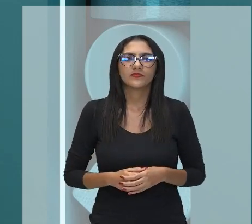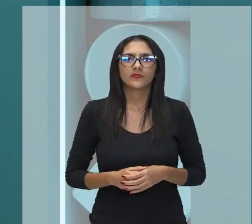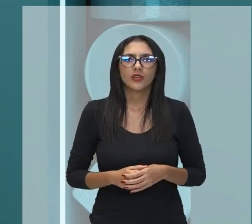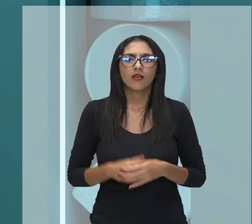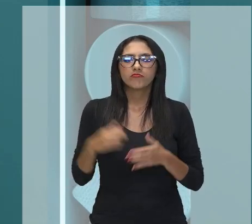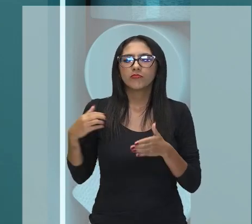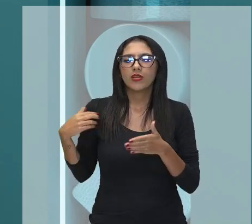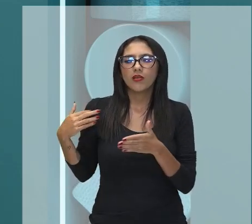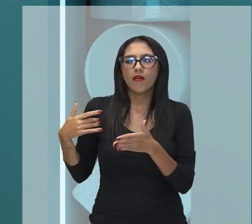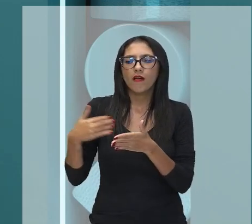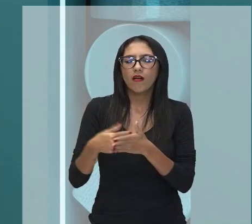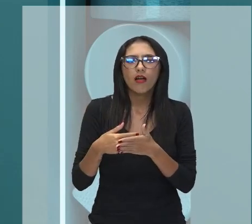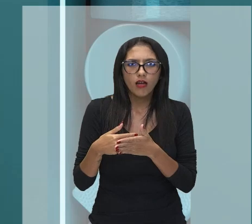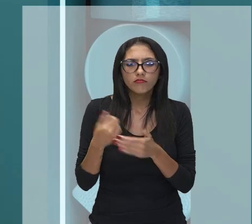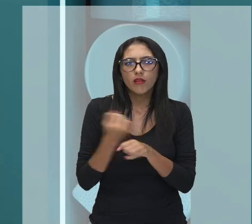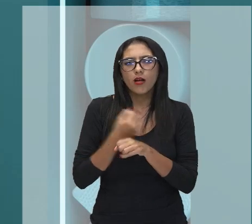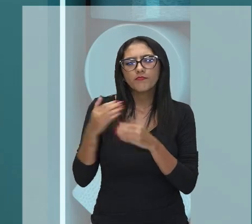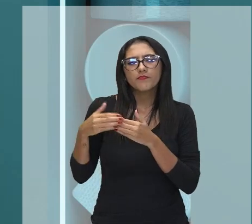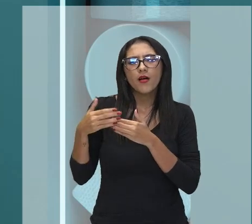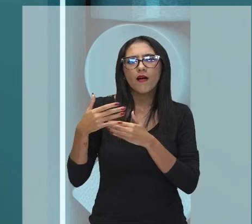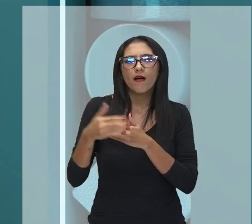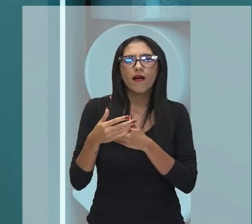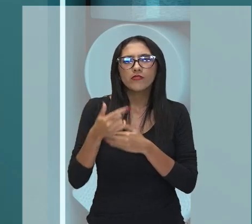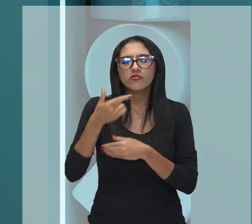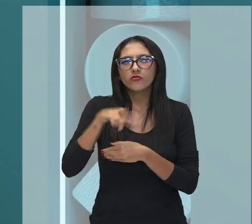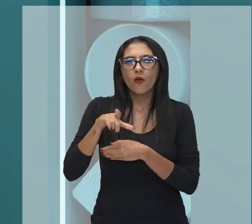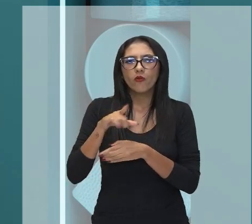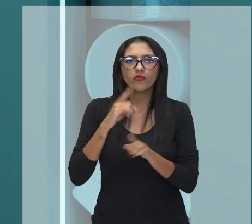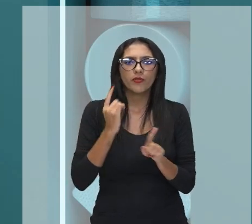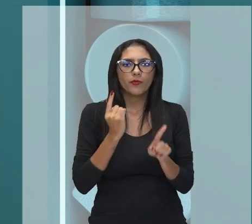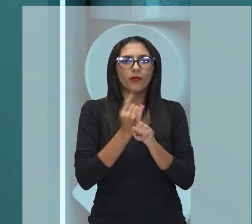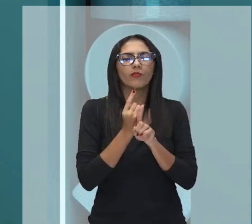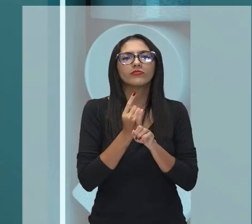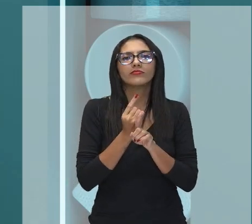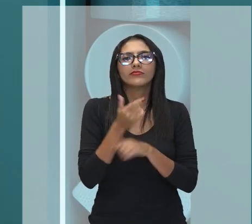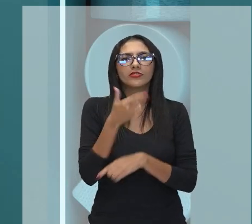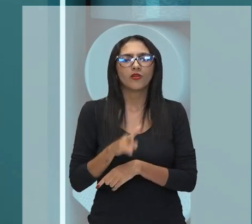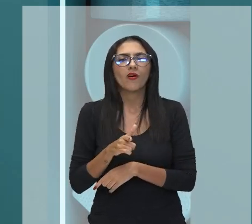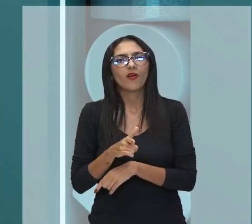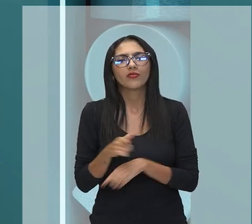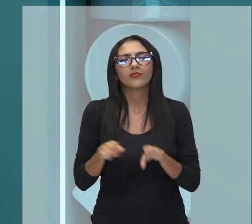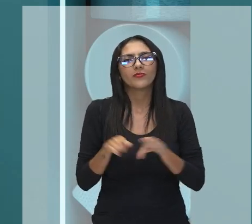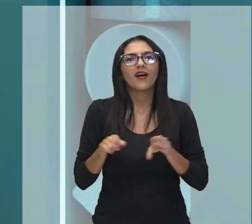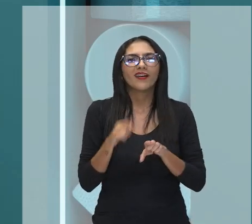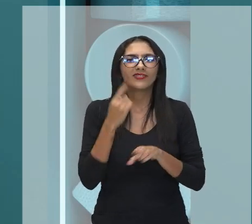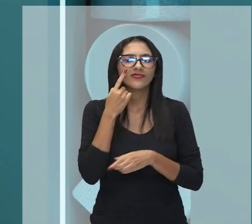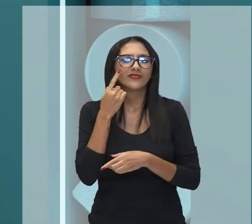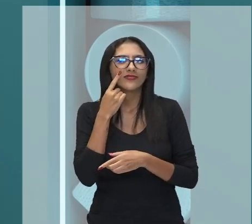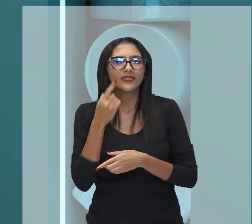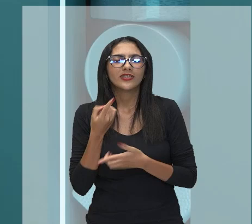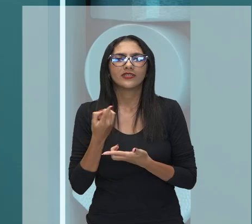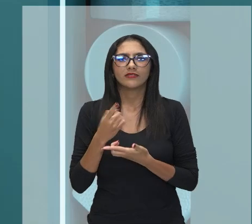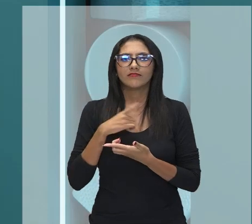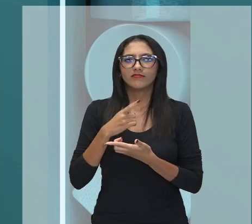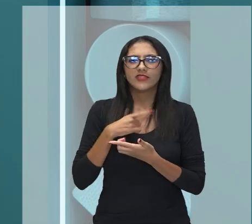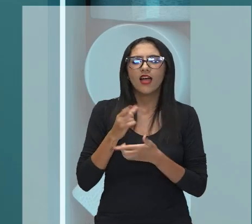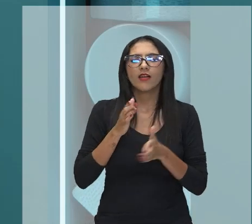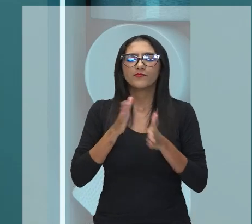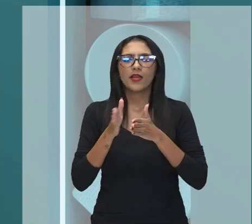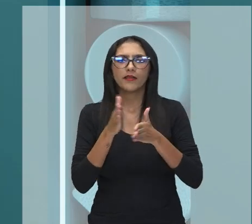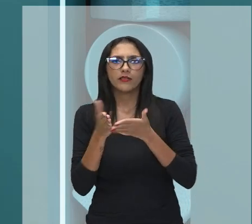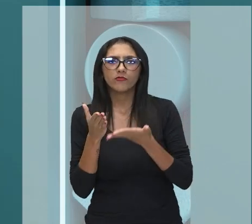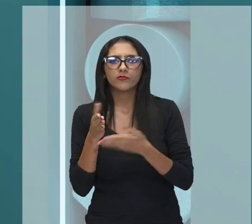encontra esse mesmo soldado, só que devido à situação da miséria, devido à seca avassaladora